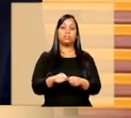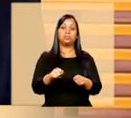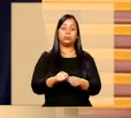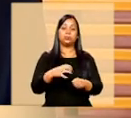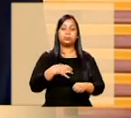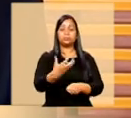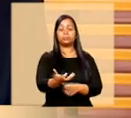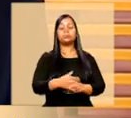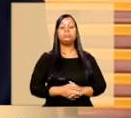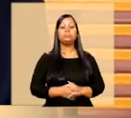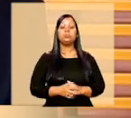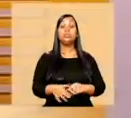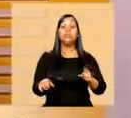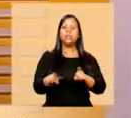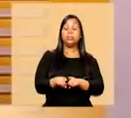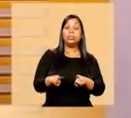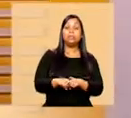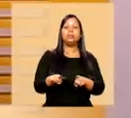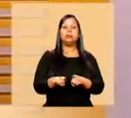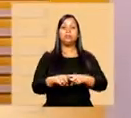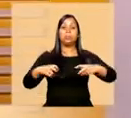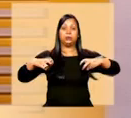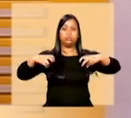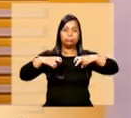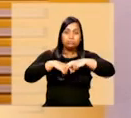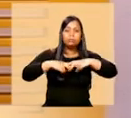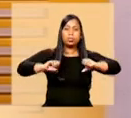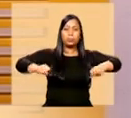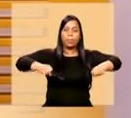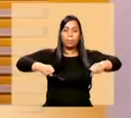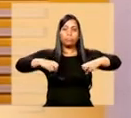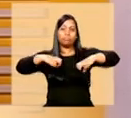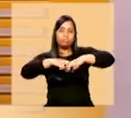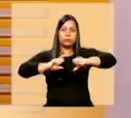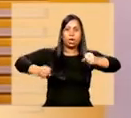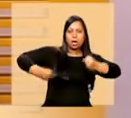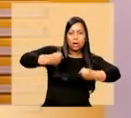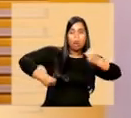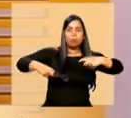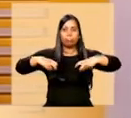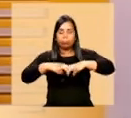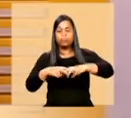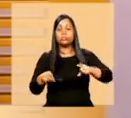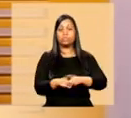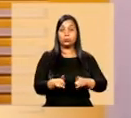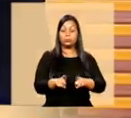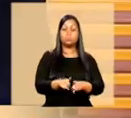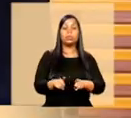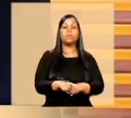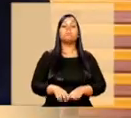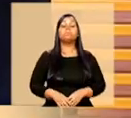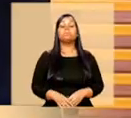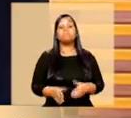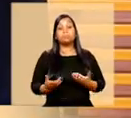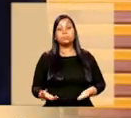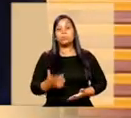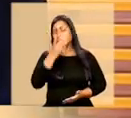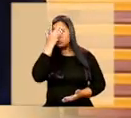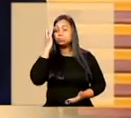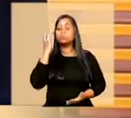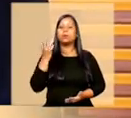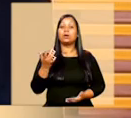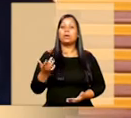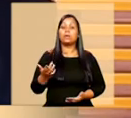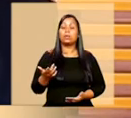para doação de órgãos. Às vezes são pacientes também que sofreram acidentes severos de trânsito, alguma coisa assim também, não? Sim, os traumatismos, né? Então,